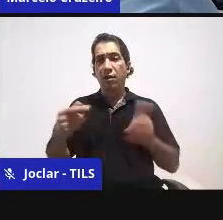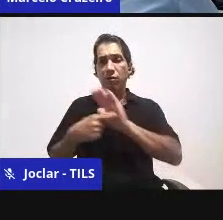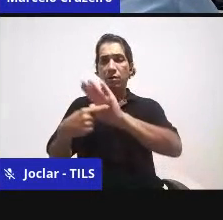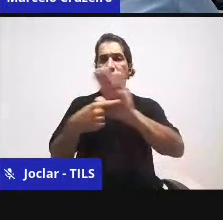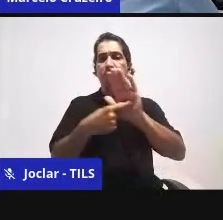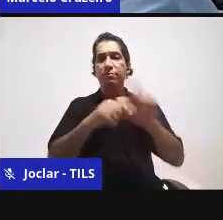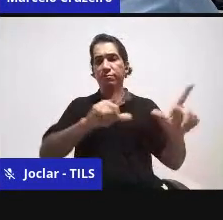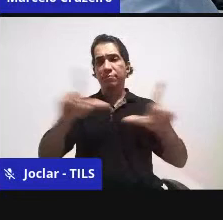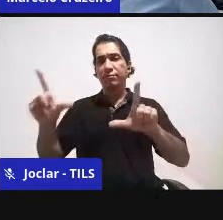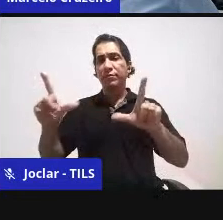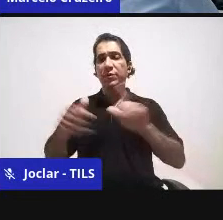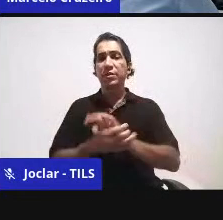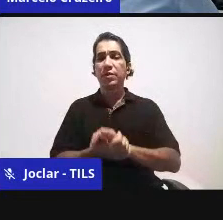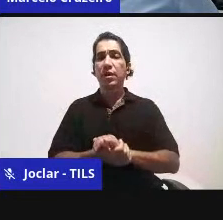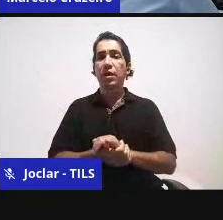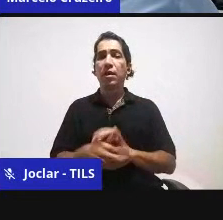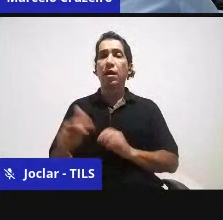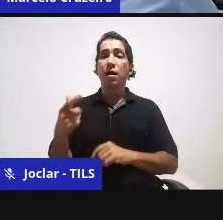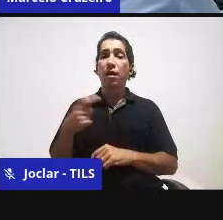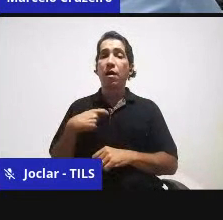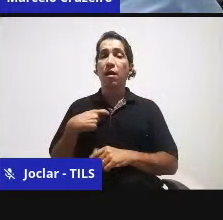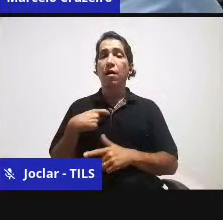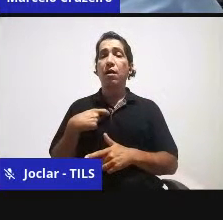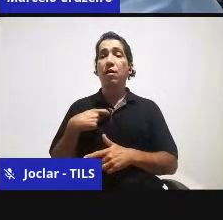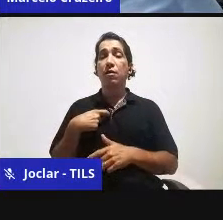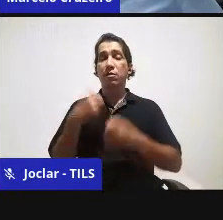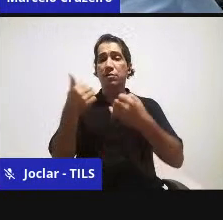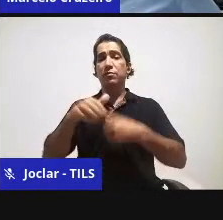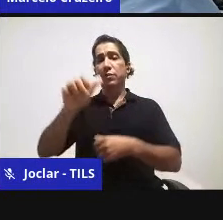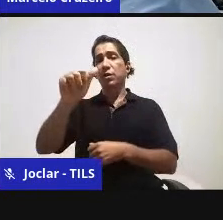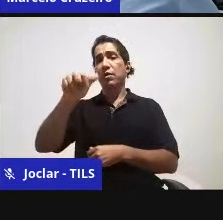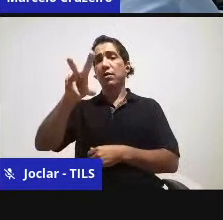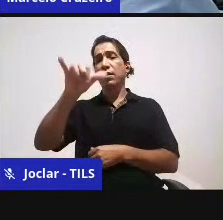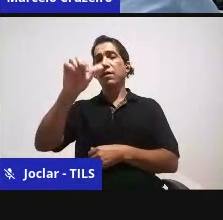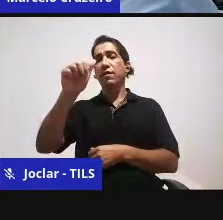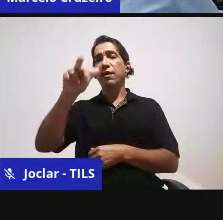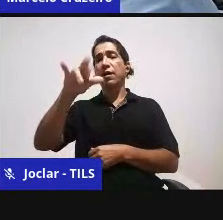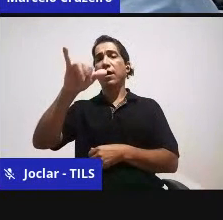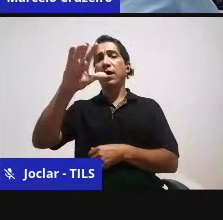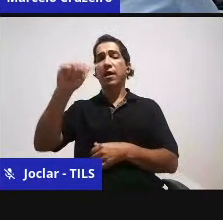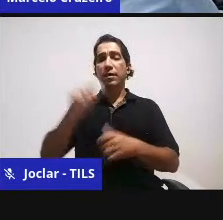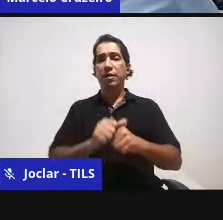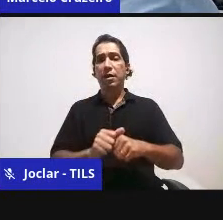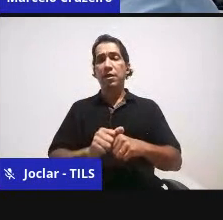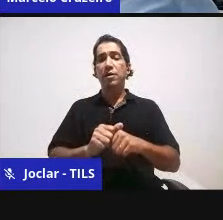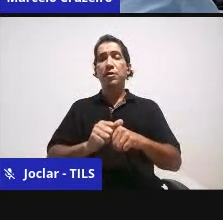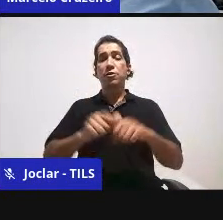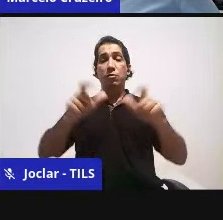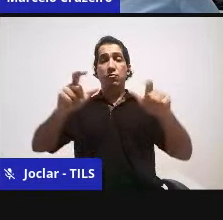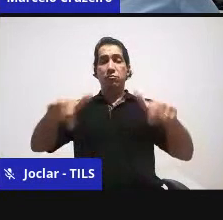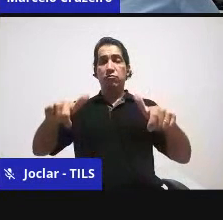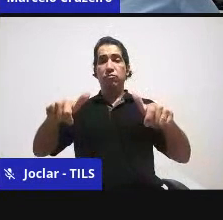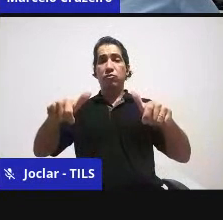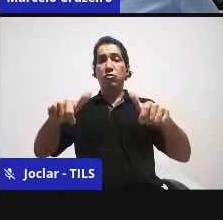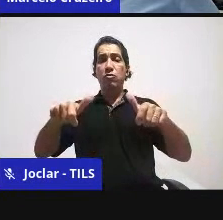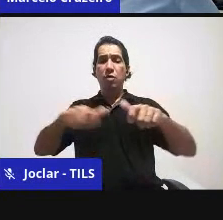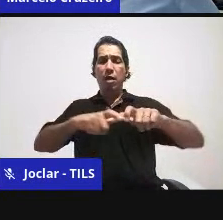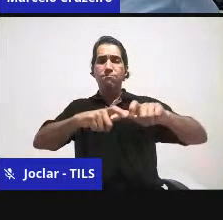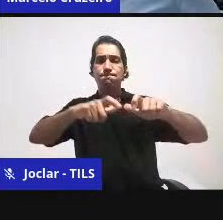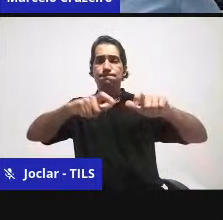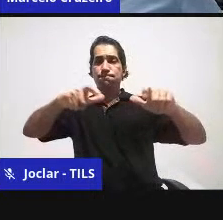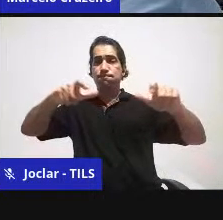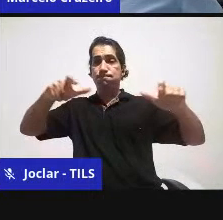aqui eu comentei a respeito do aviário de postura comercial, né, onde ele tinha aqui toda, você vê que